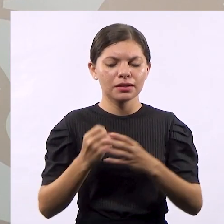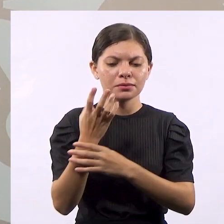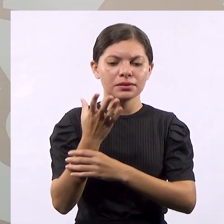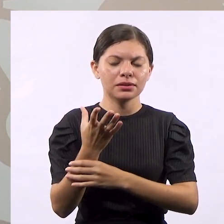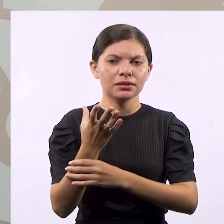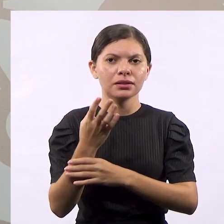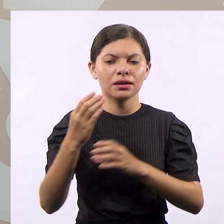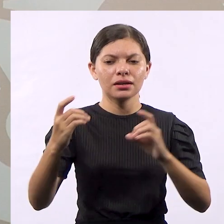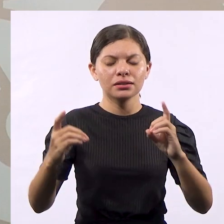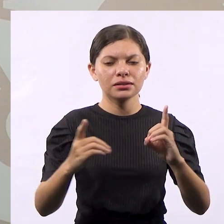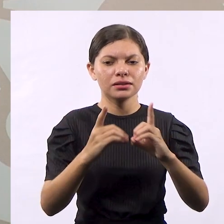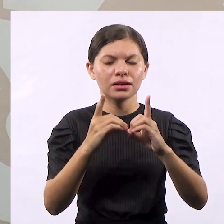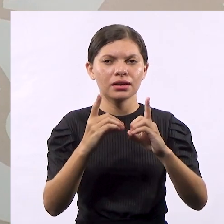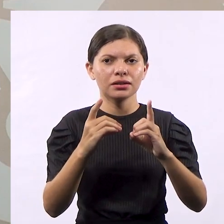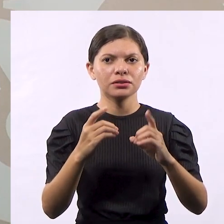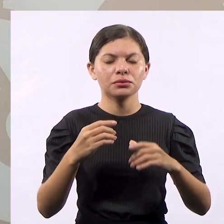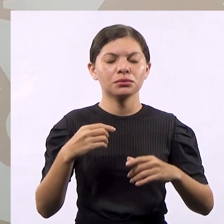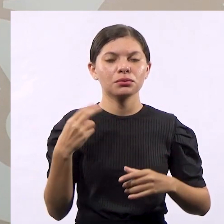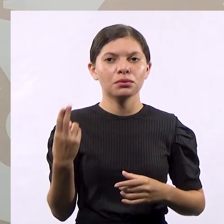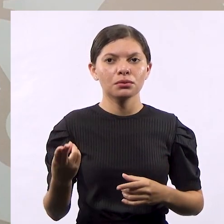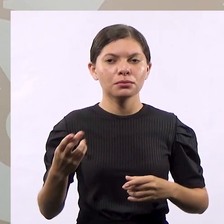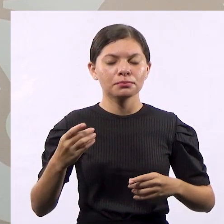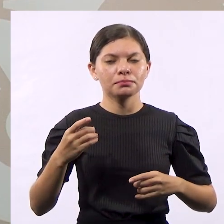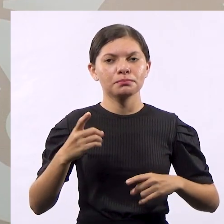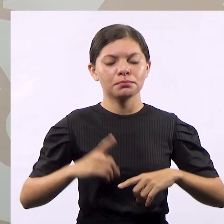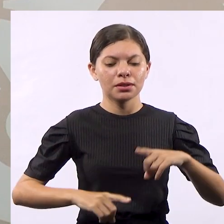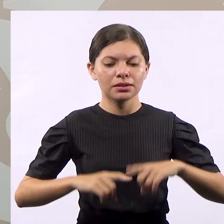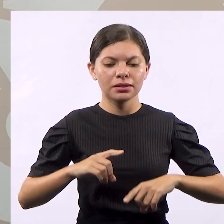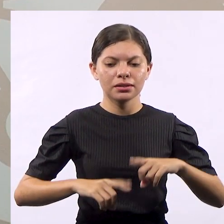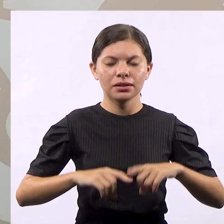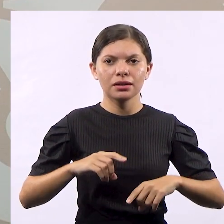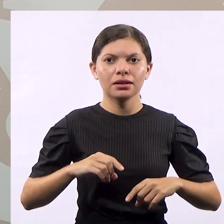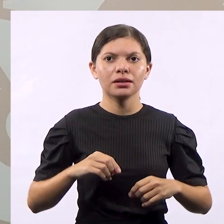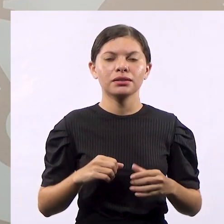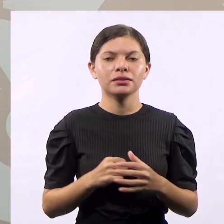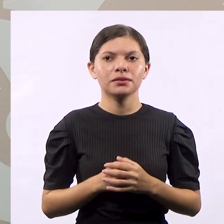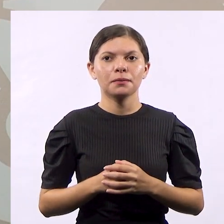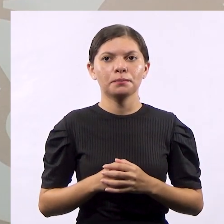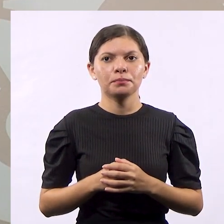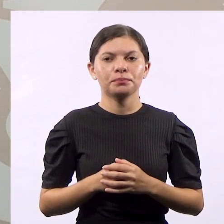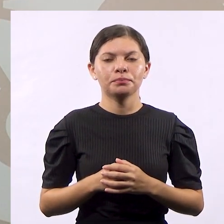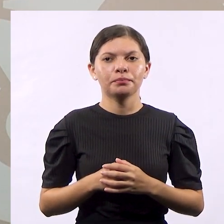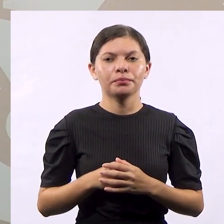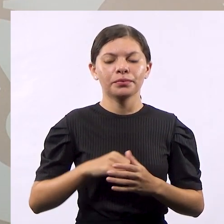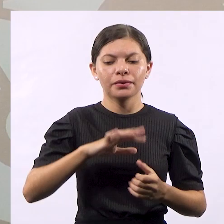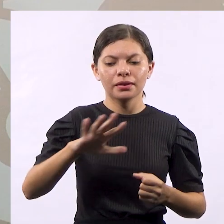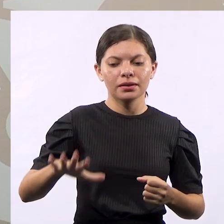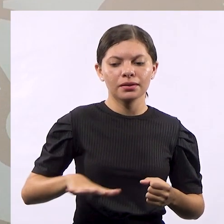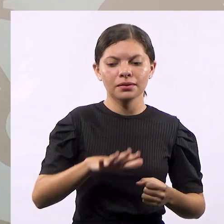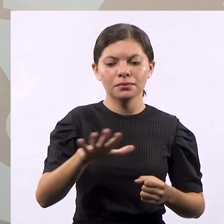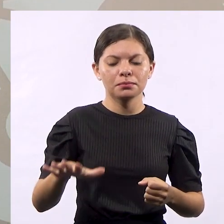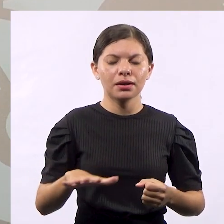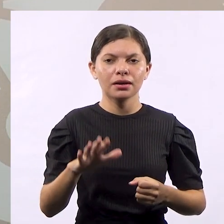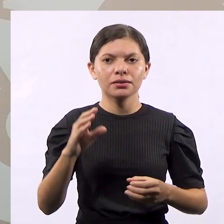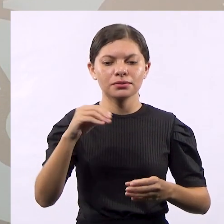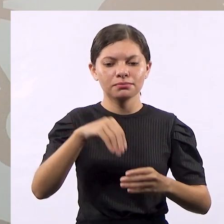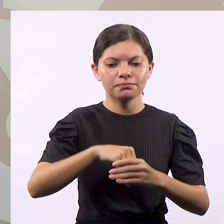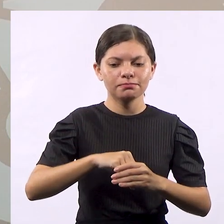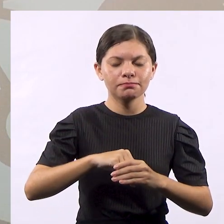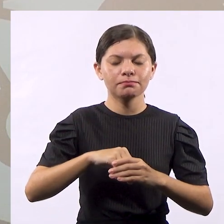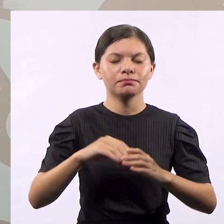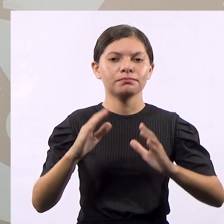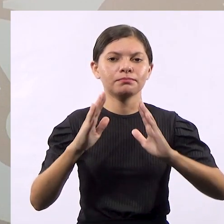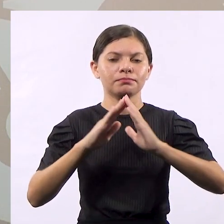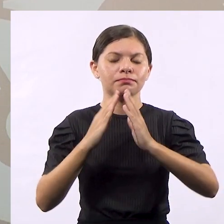produção de materiais didáticos ou materiais que trazem essa discussão, espaços de